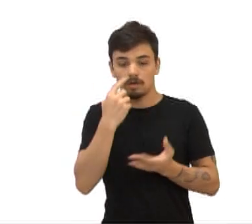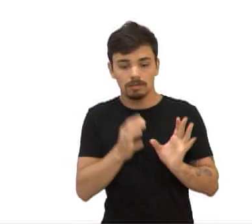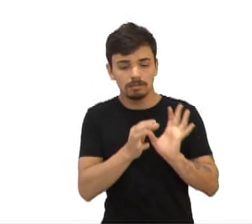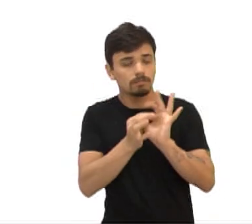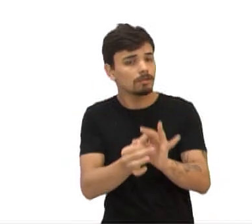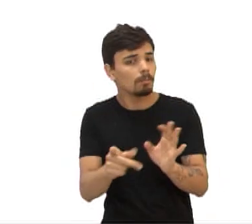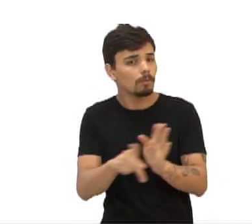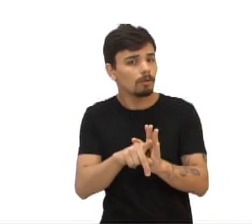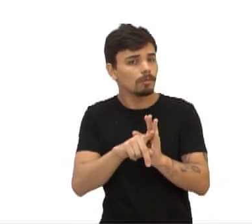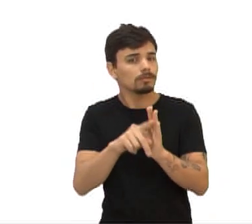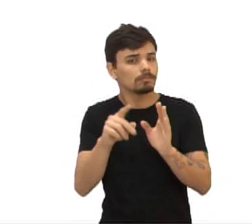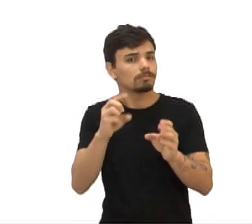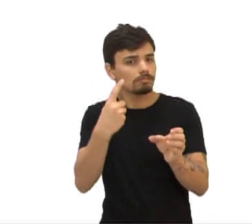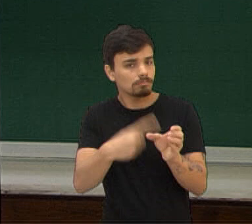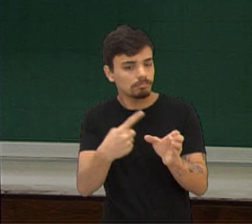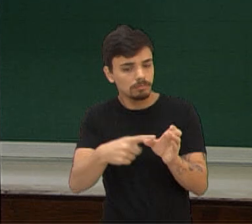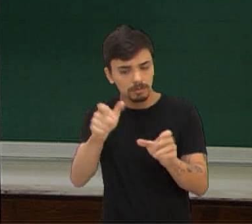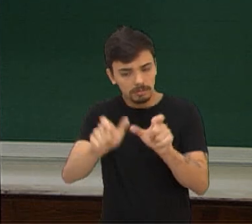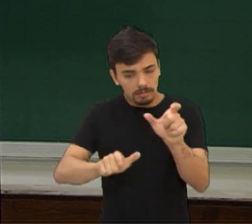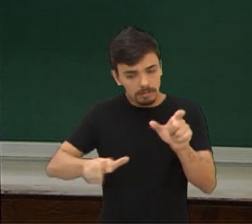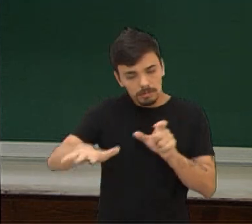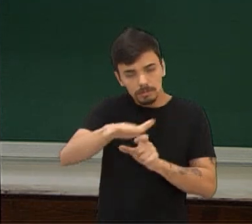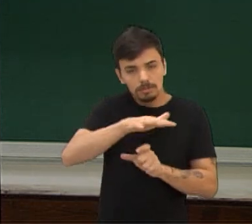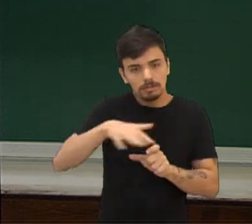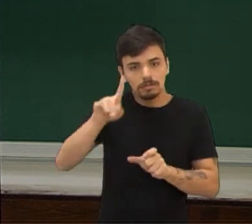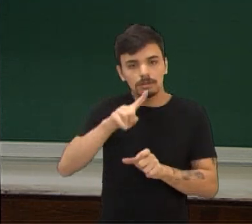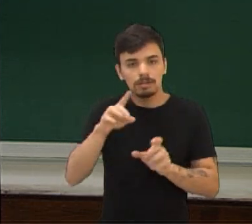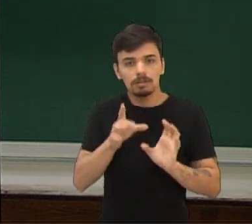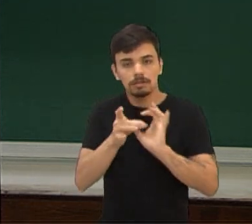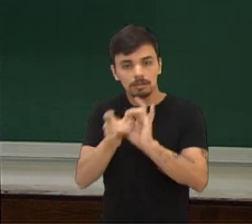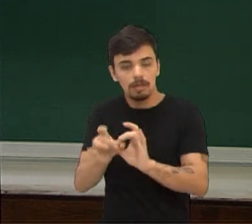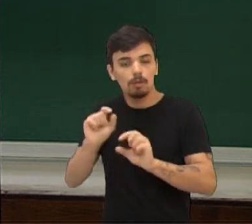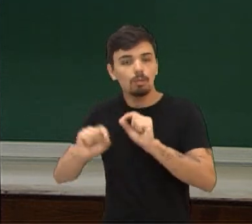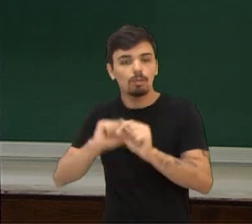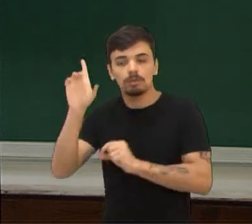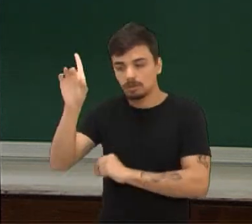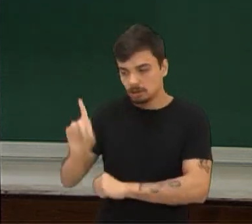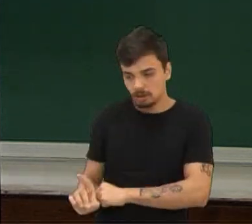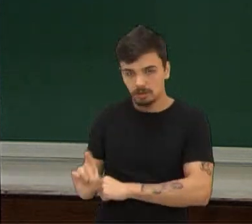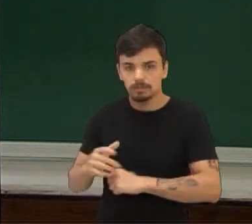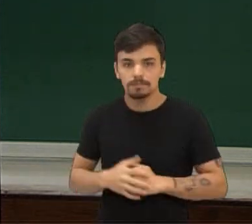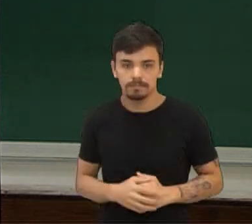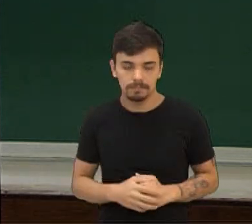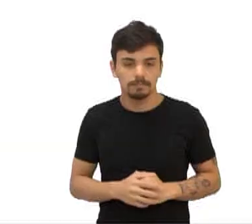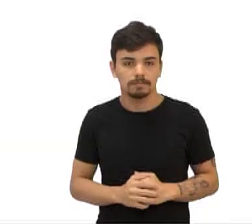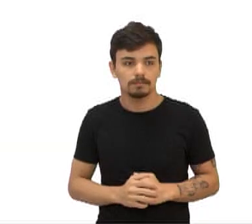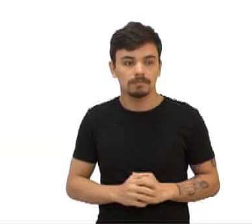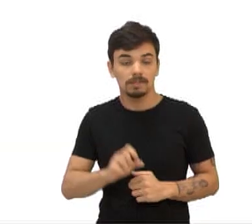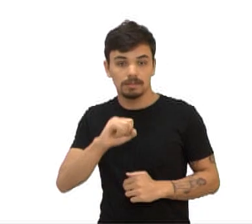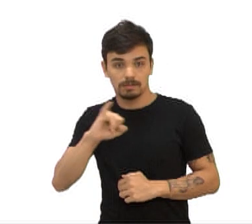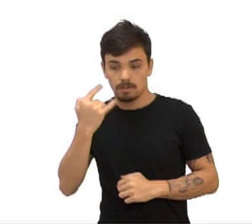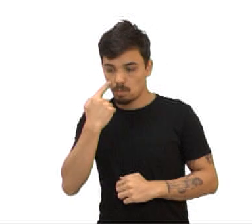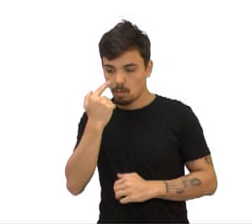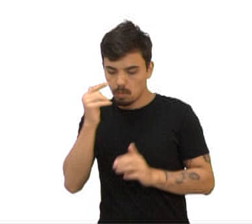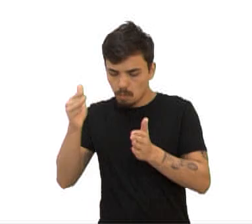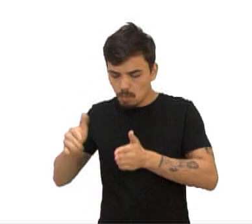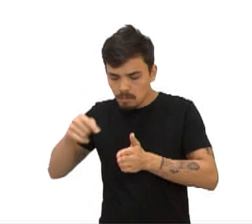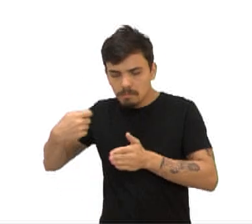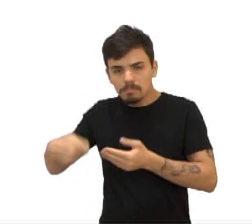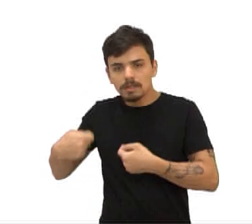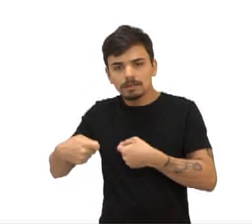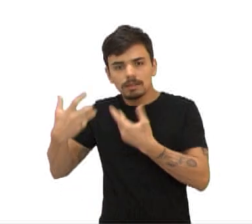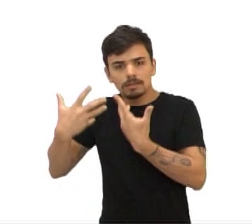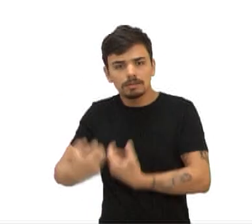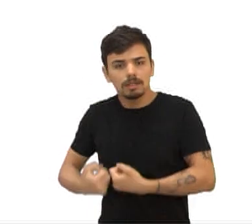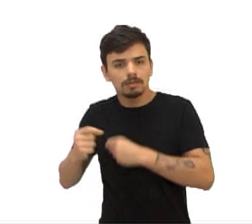é exatamente isso, é a concessão de determinados direitos. Então, se de um lado é preciso